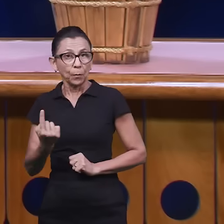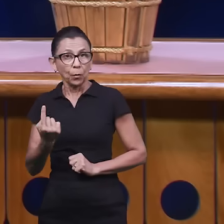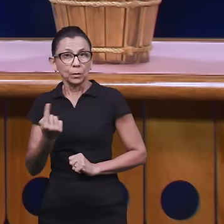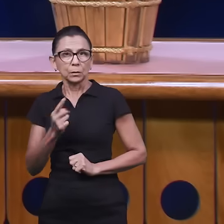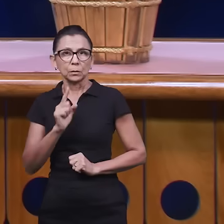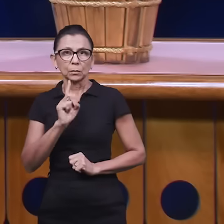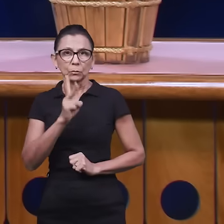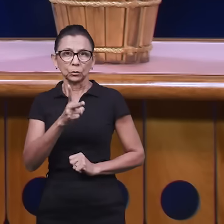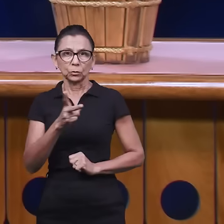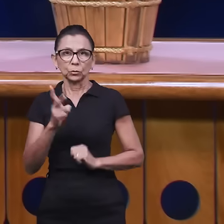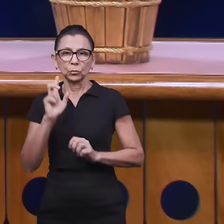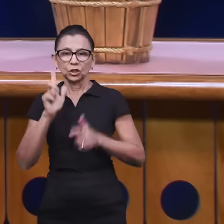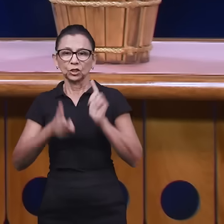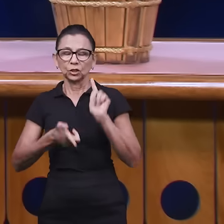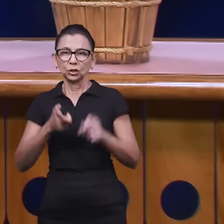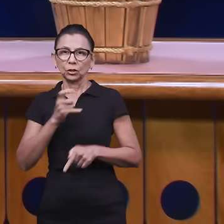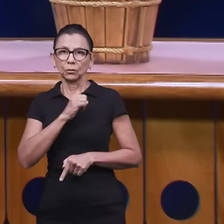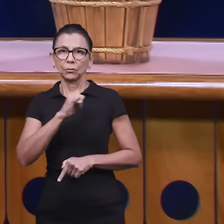quero